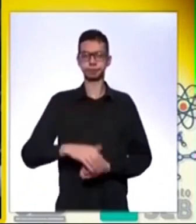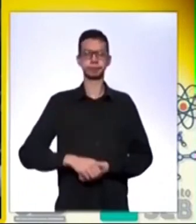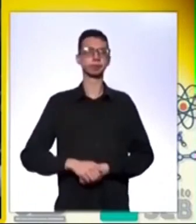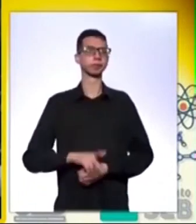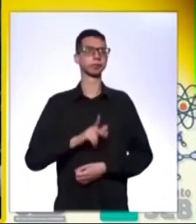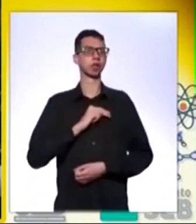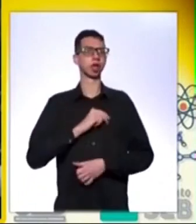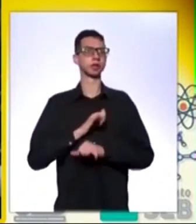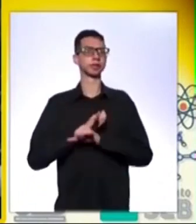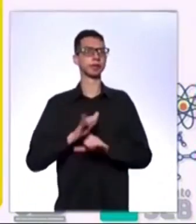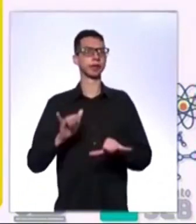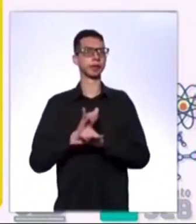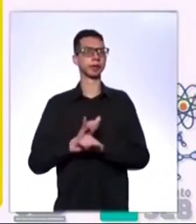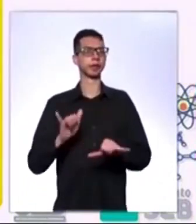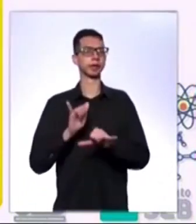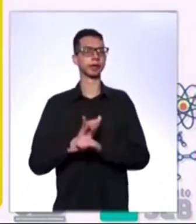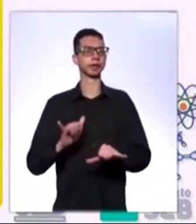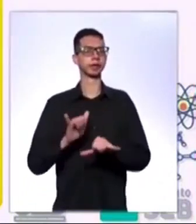a falar de fluxo aqui, hein?